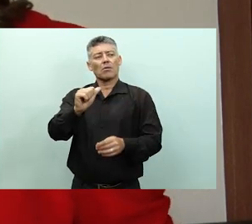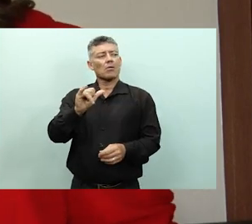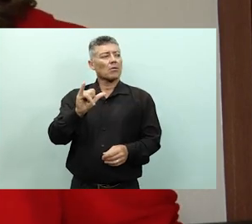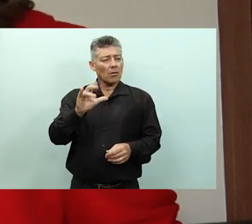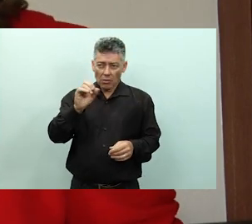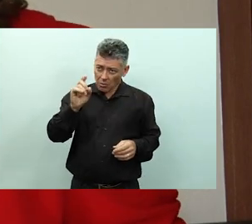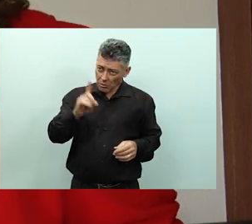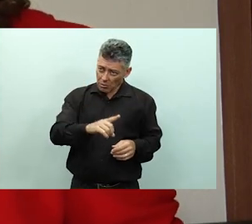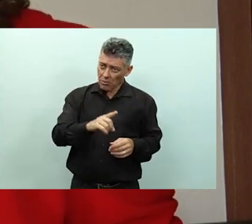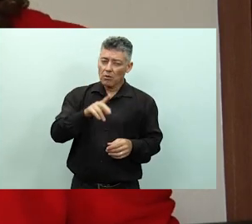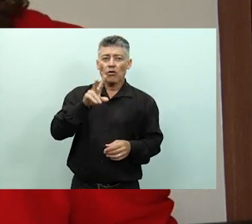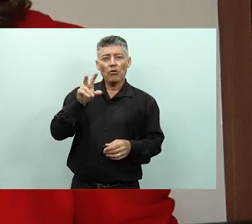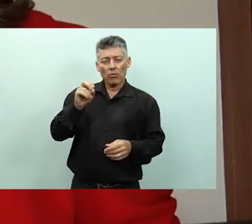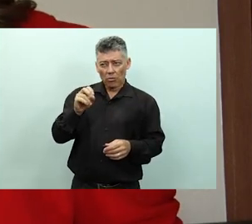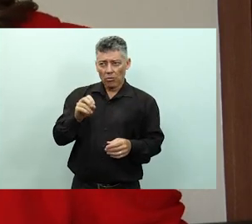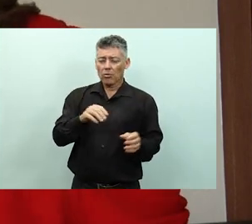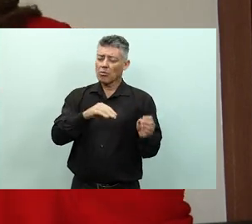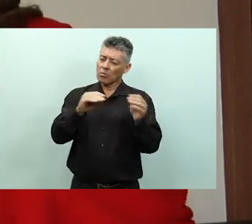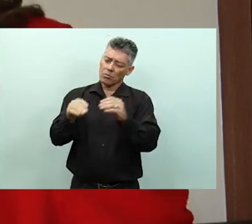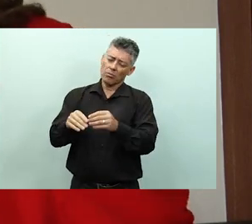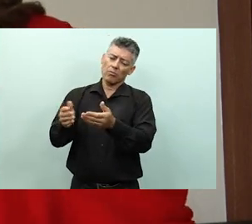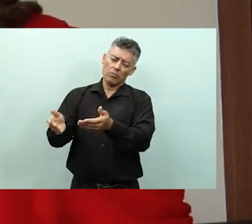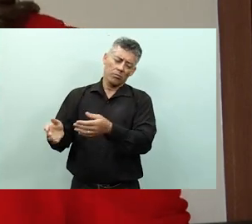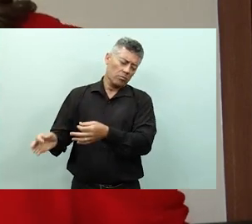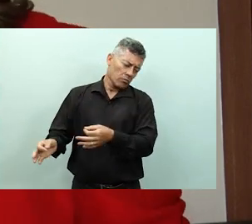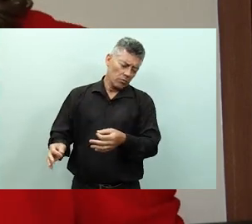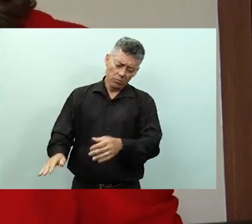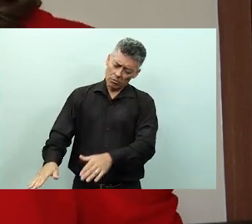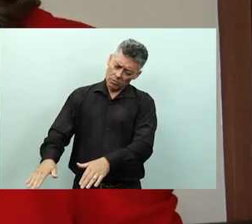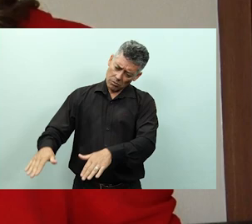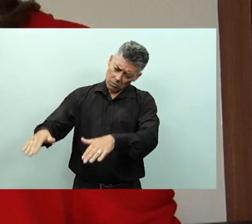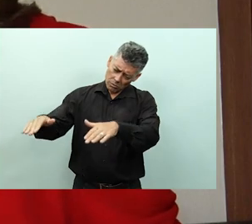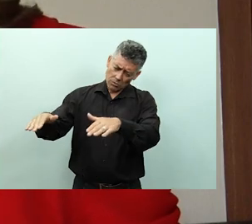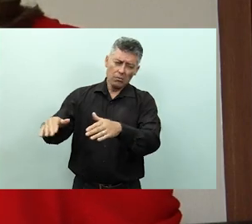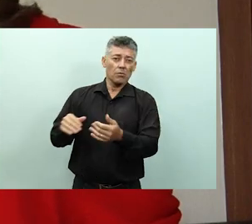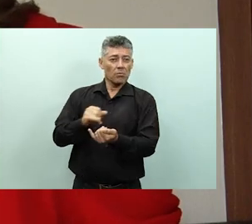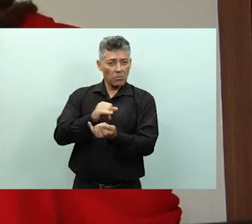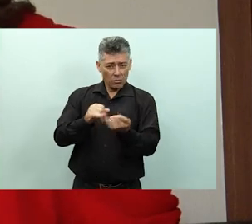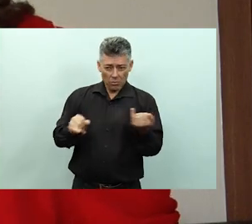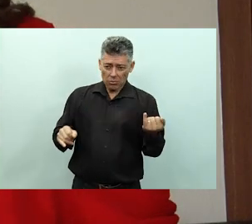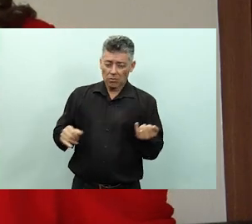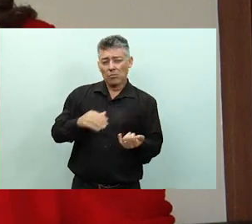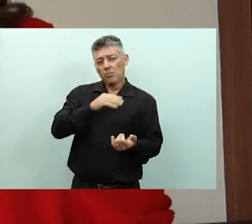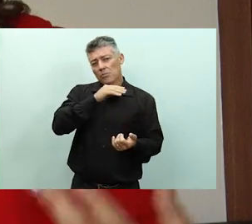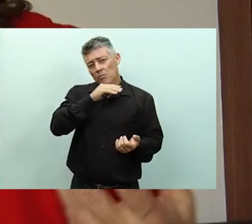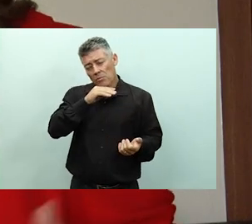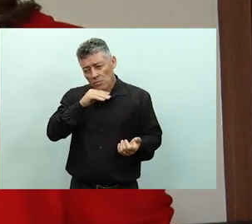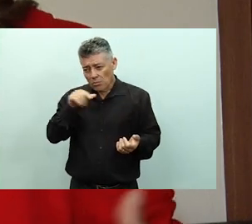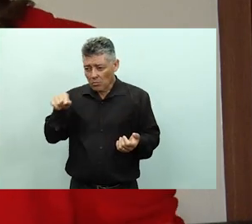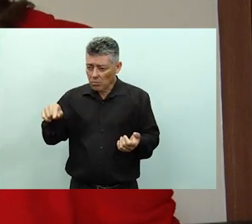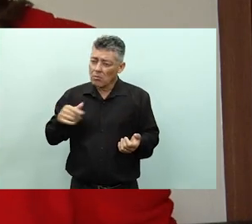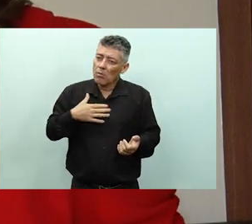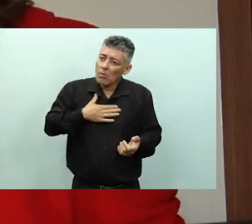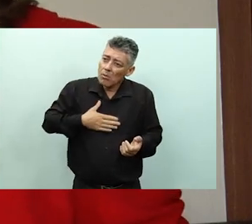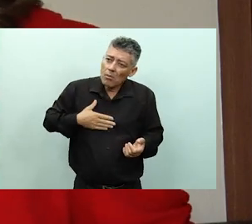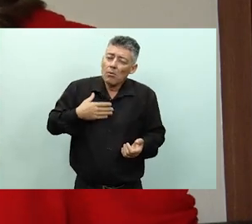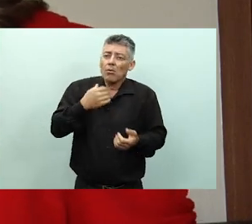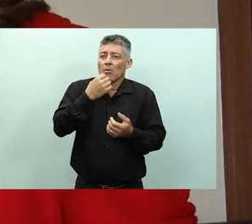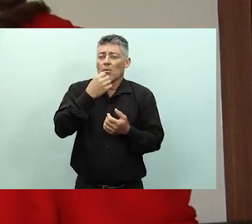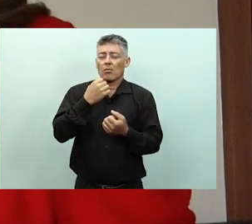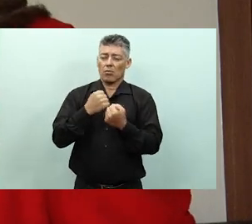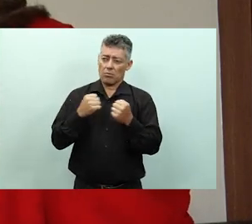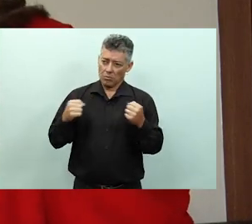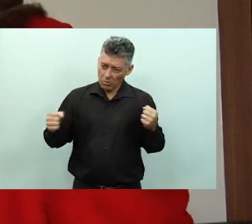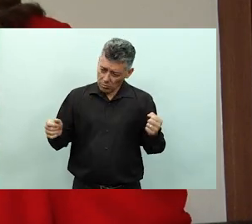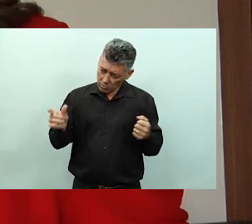meu avô e minha avó. Passou toda a infância em Caicó, uma parte da adolescência também, por isso um carinho tão grande